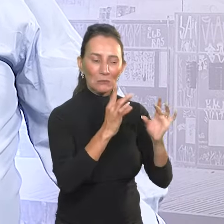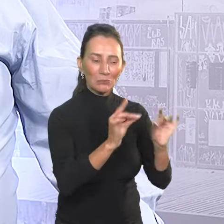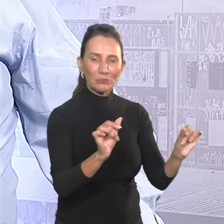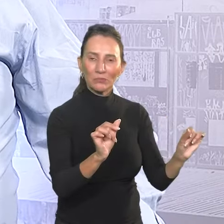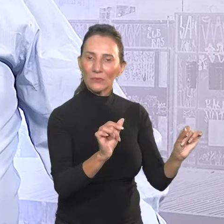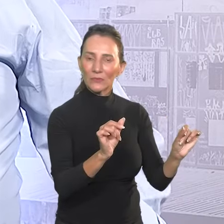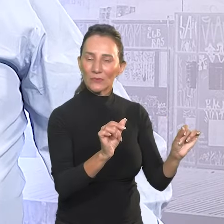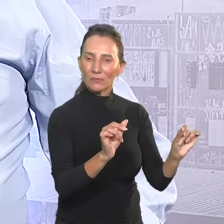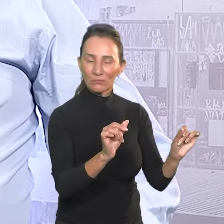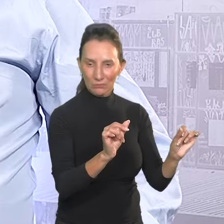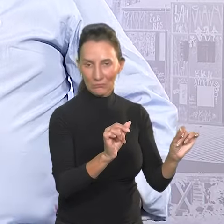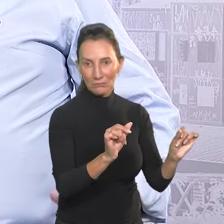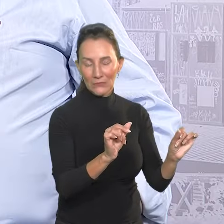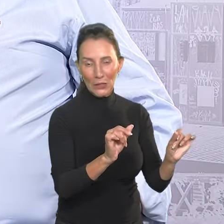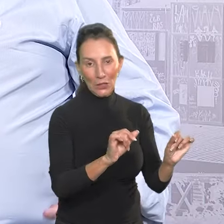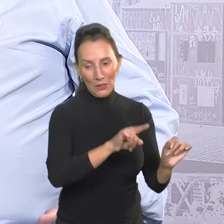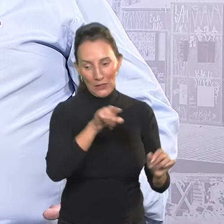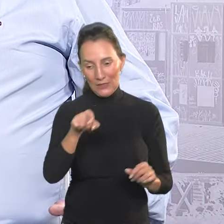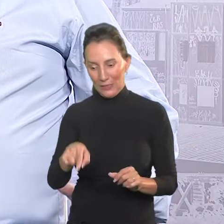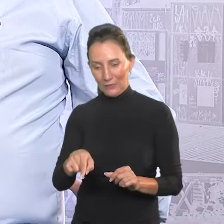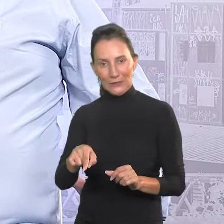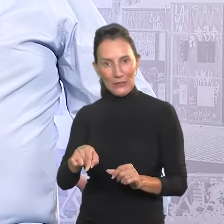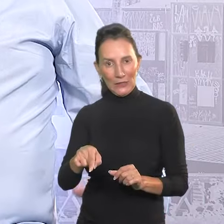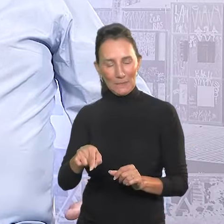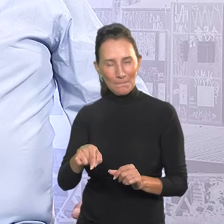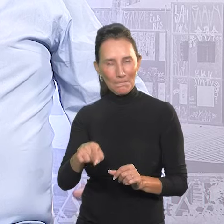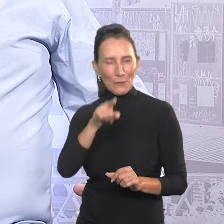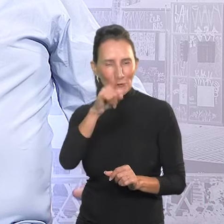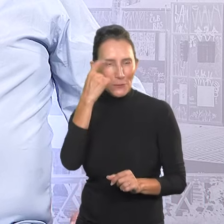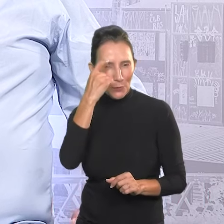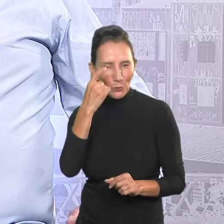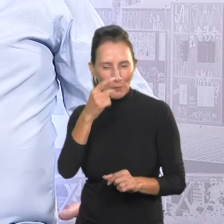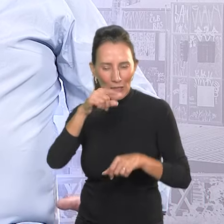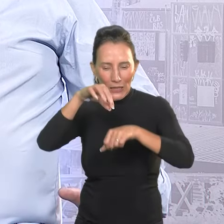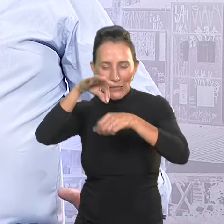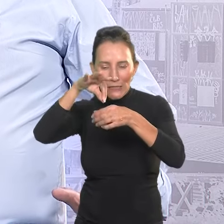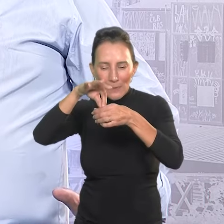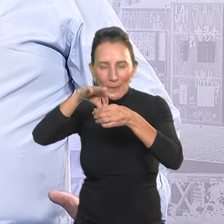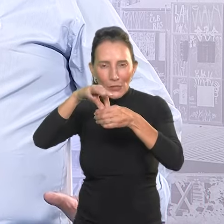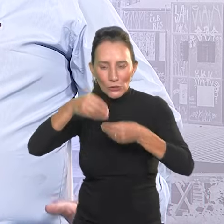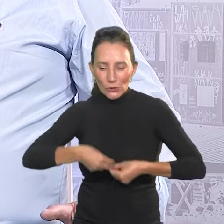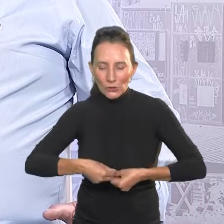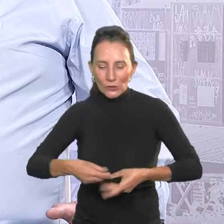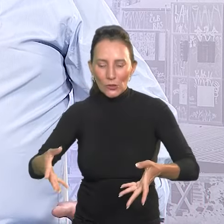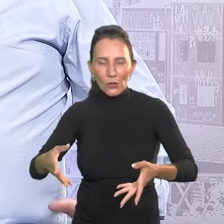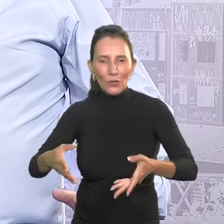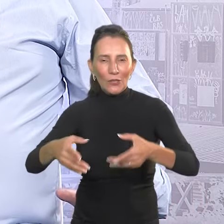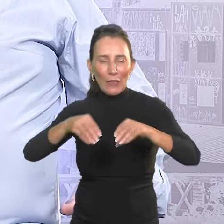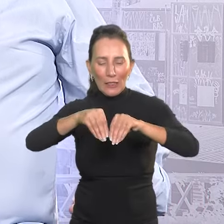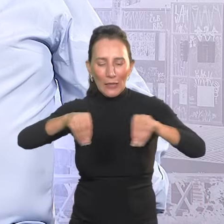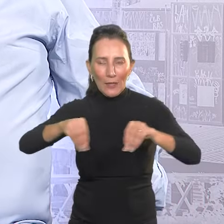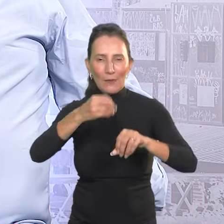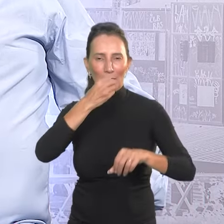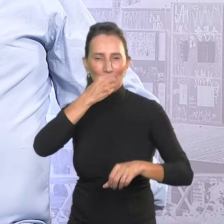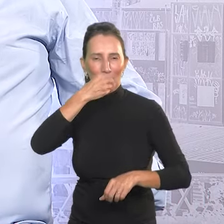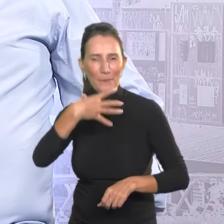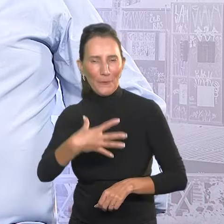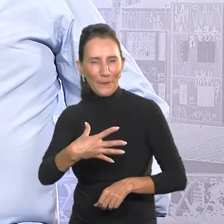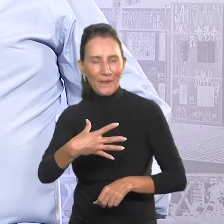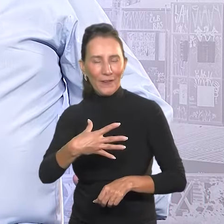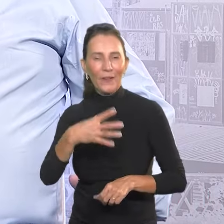sem conteúdo. Já se você se preocupa em jogar a semente num terreno fértil, rico,